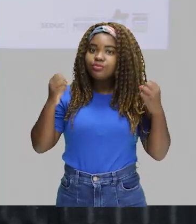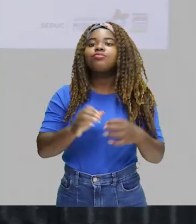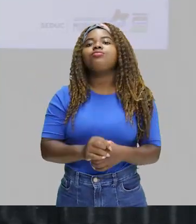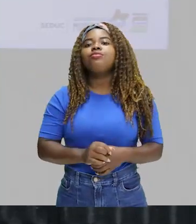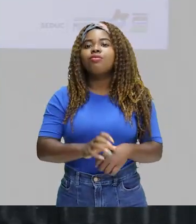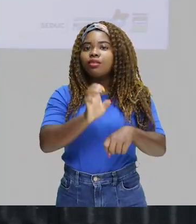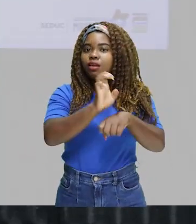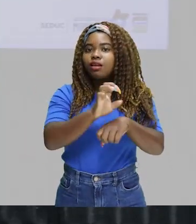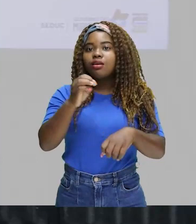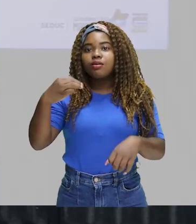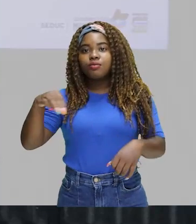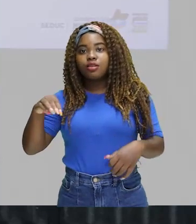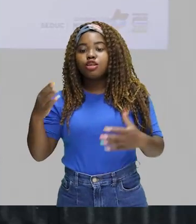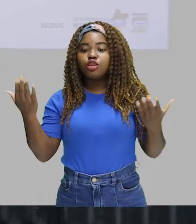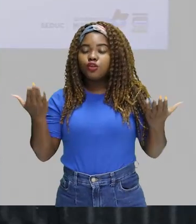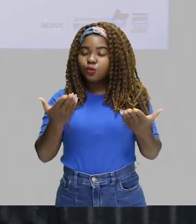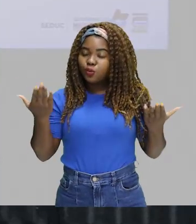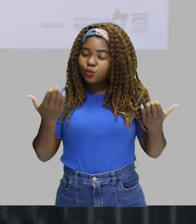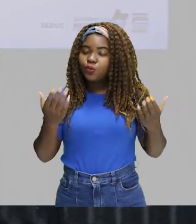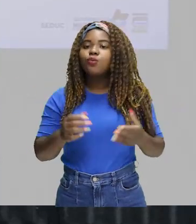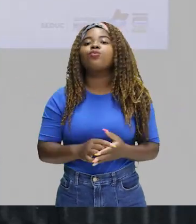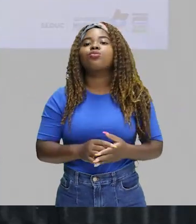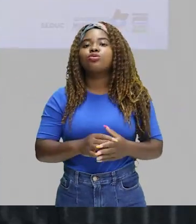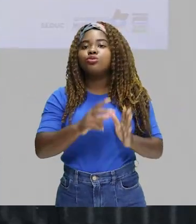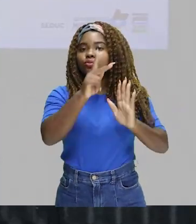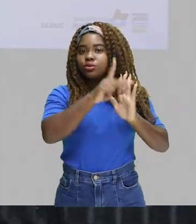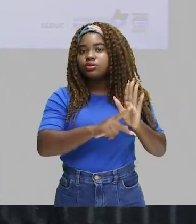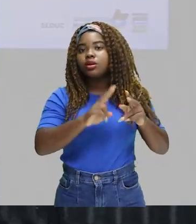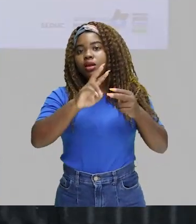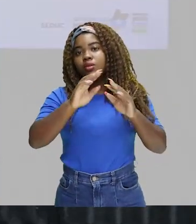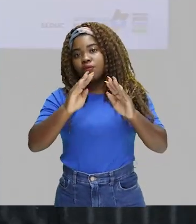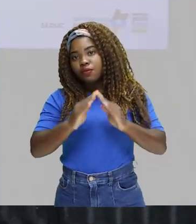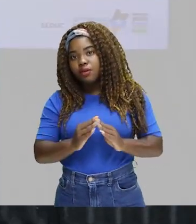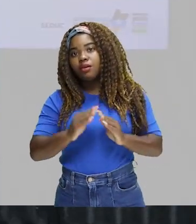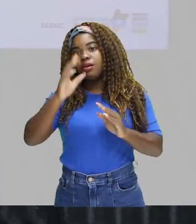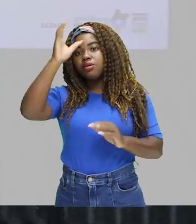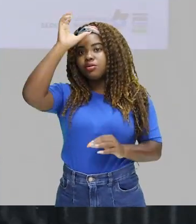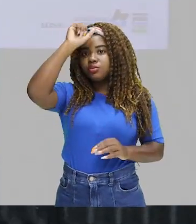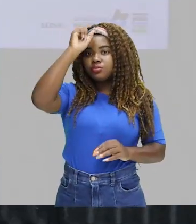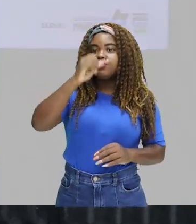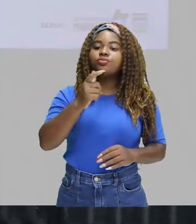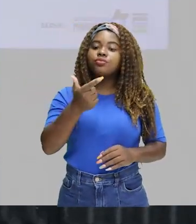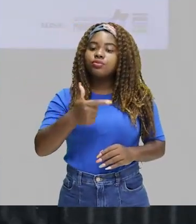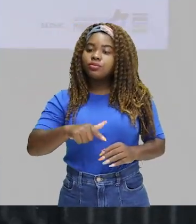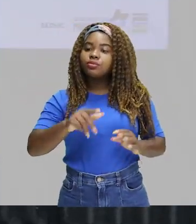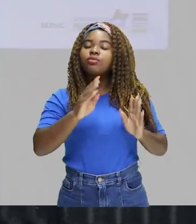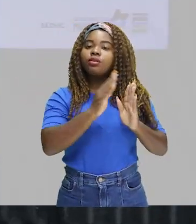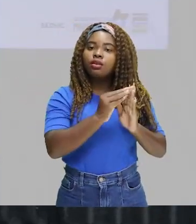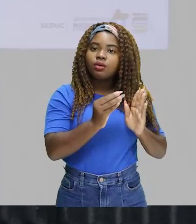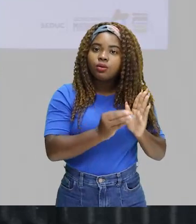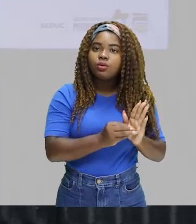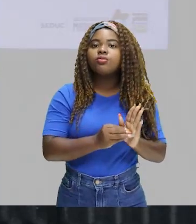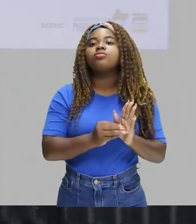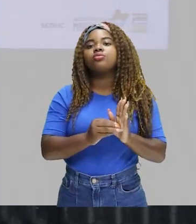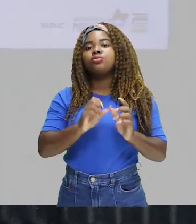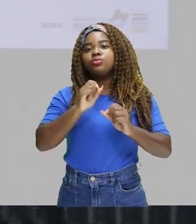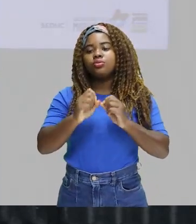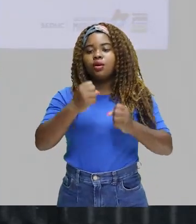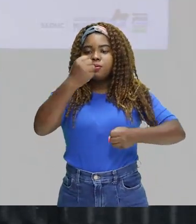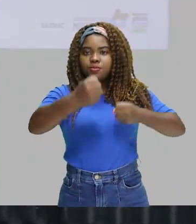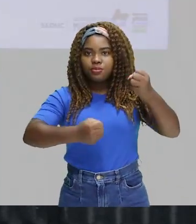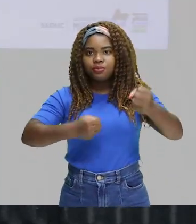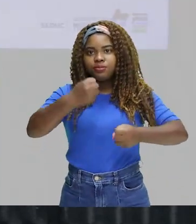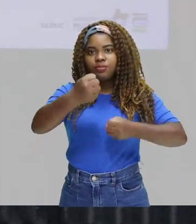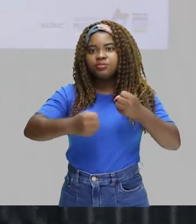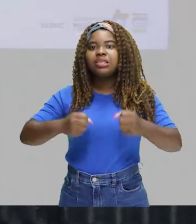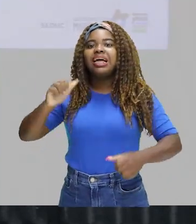nosso projeto Fique em Casa Aprendendo, eu irei estar dando continuidade ao nosso conteúdo atletismo. Já falei do histórico,